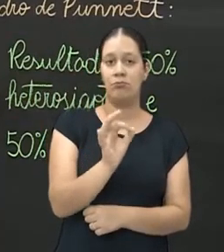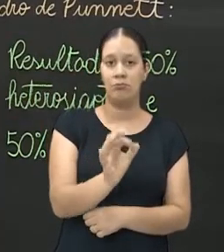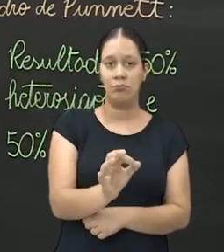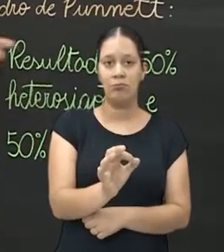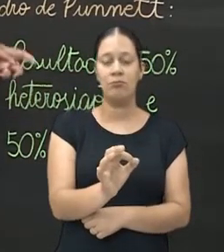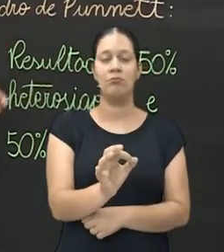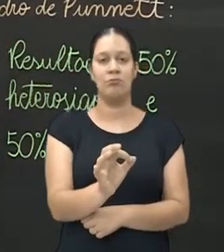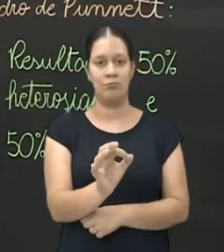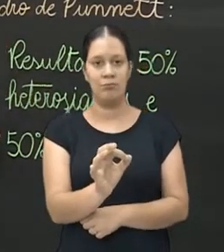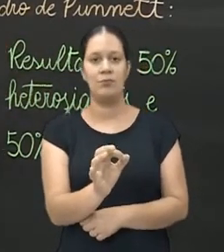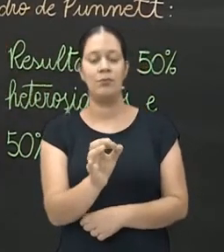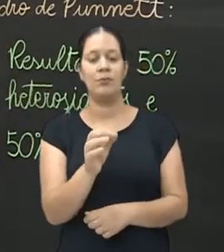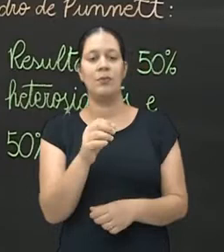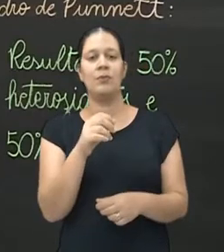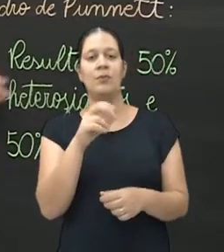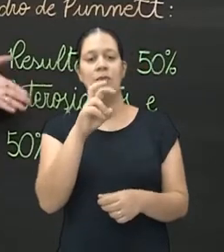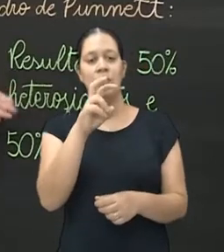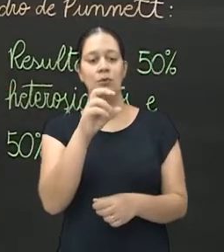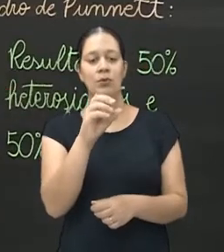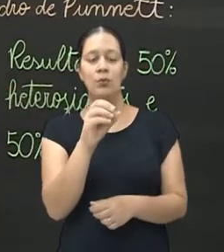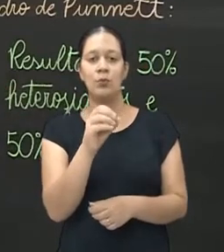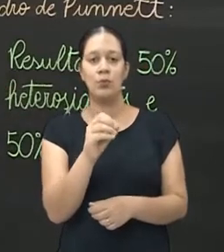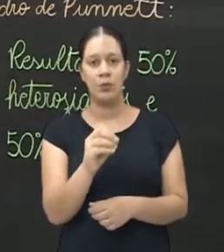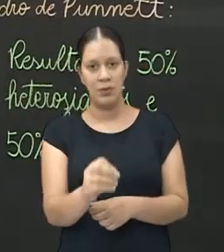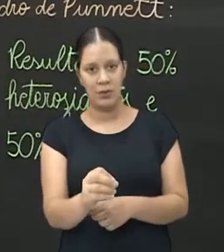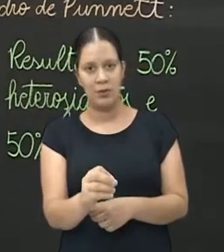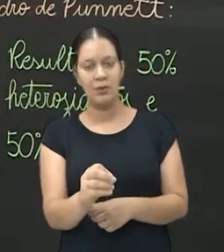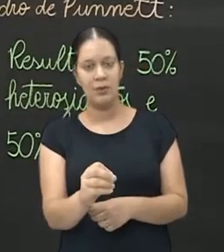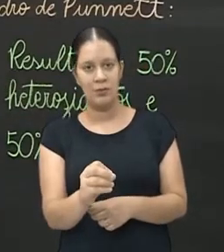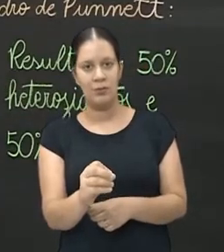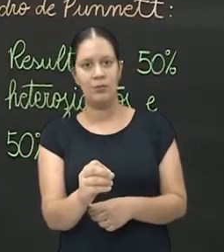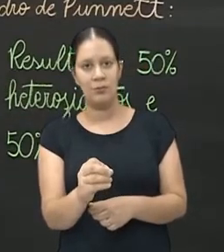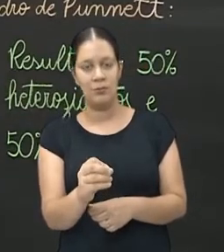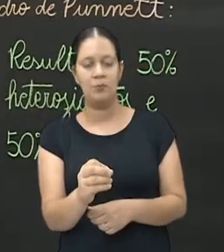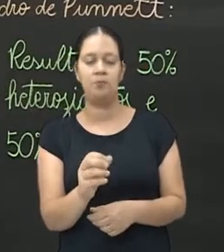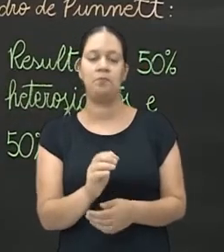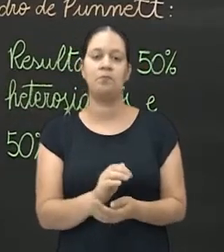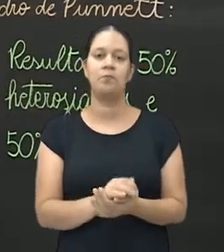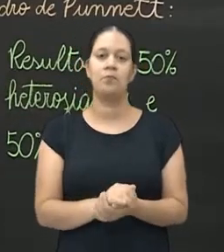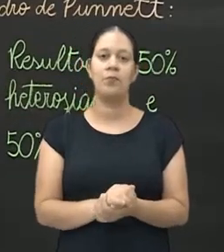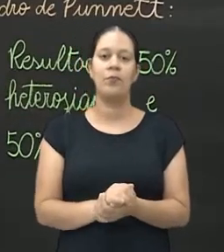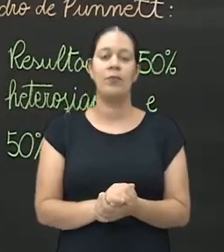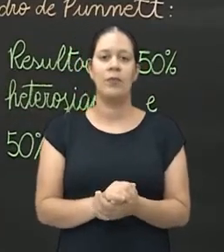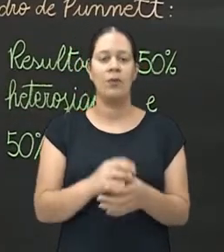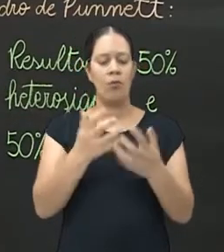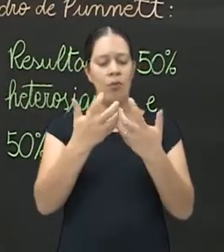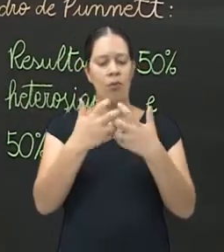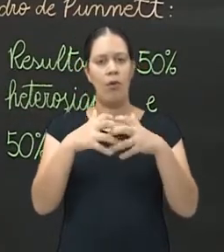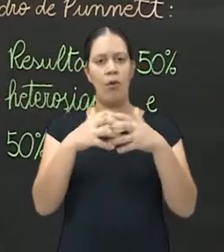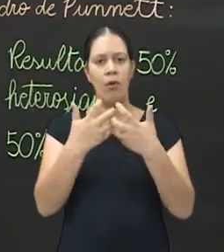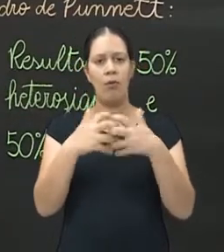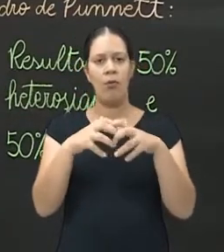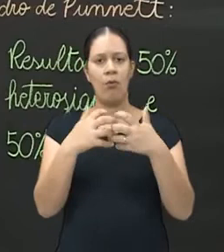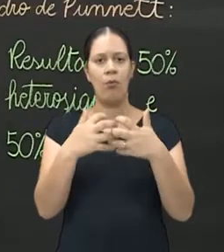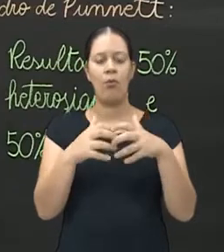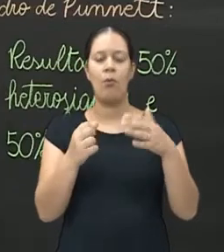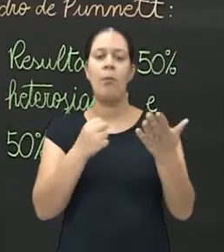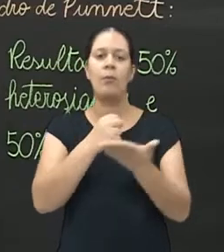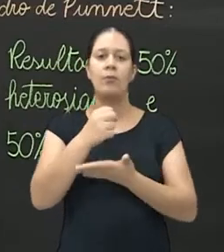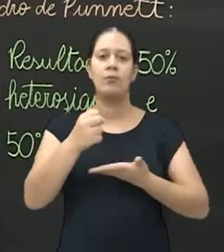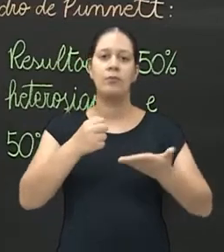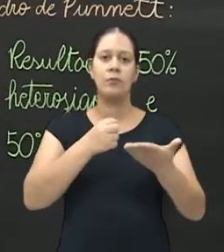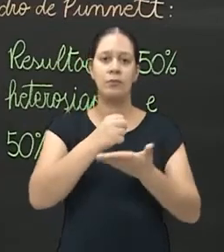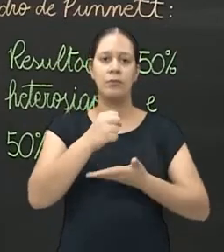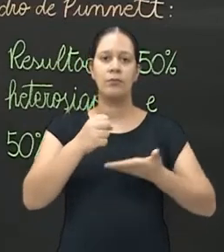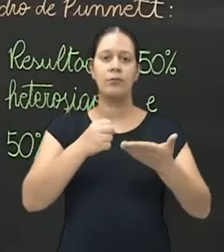ser heterozigoto e 50% de chance de ser homozigoto. Um cálculo básico para saber qual